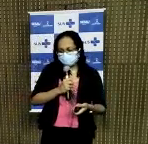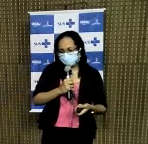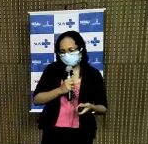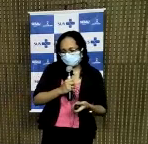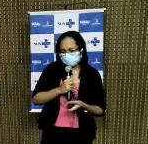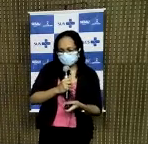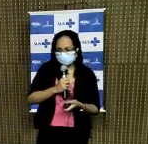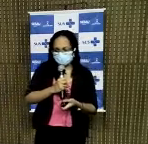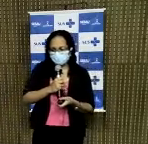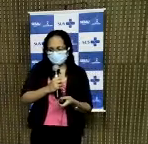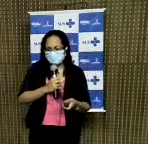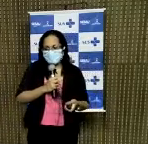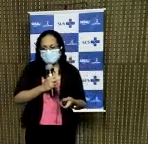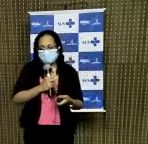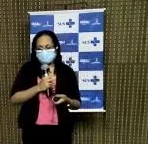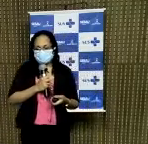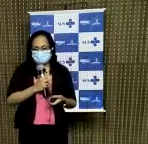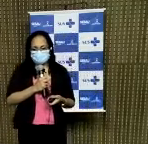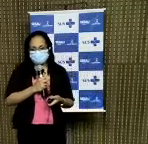semestre, 3 pacientes foram encaminhados